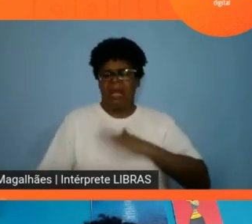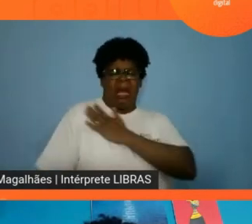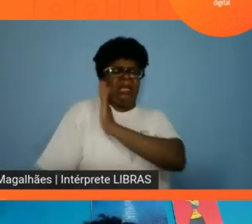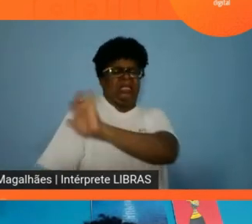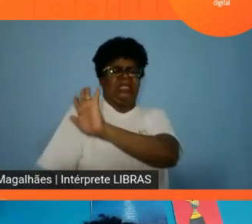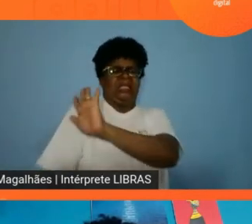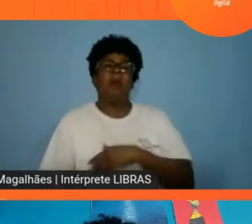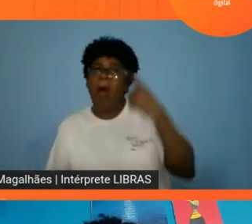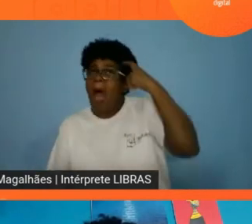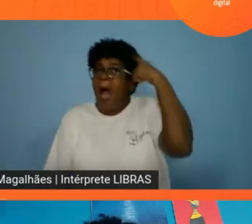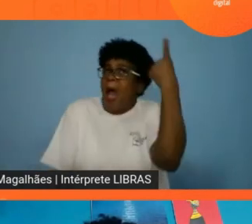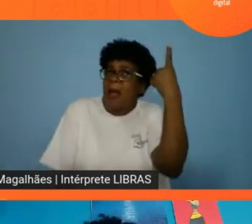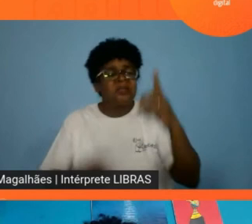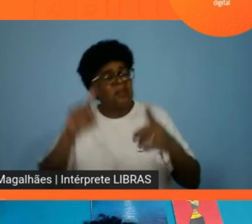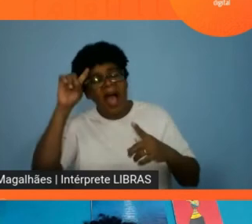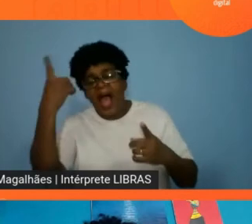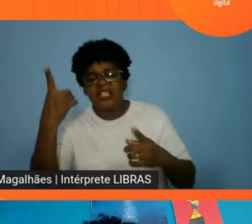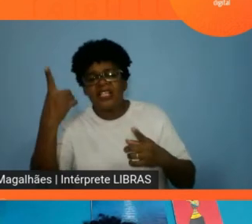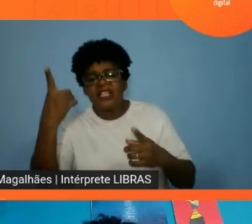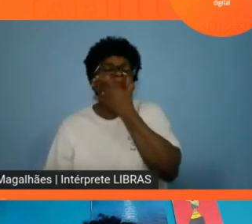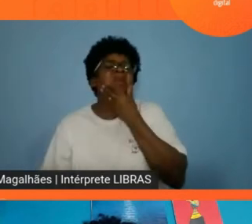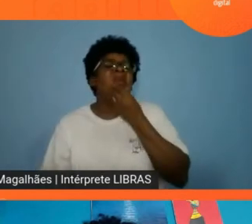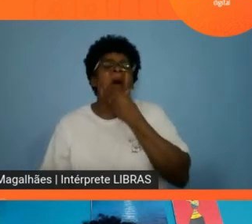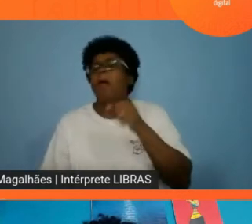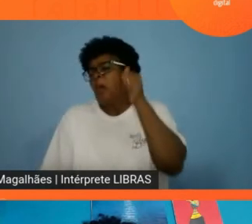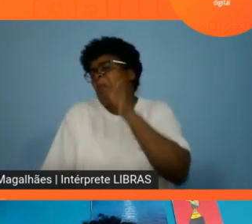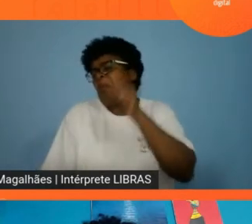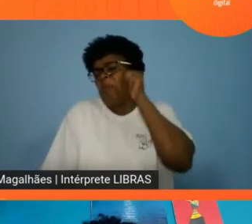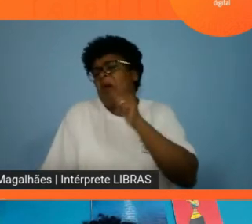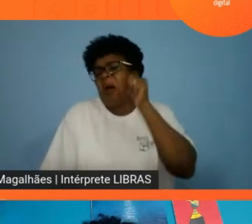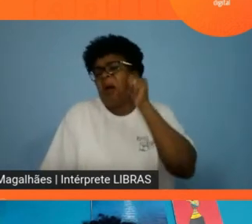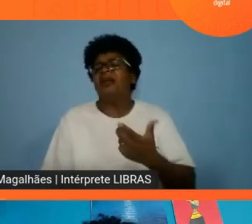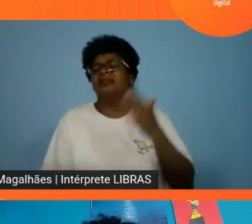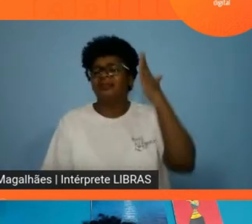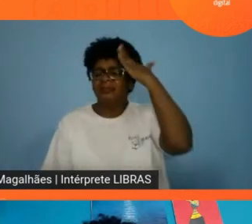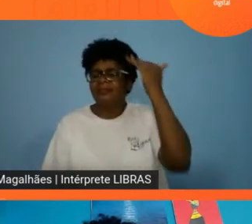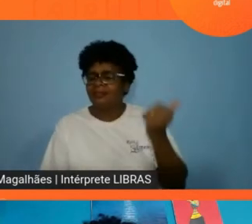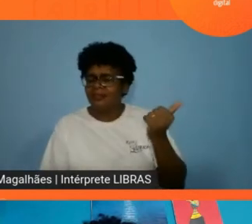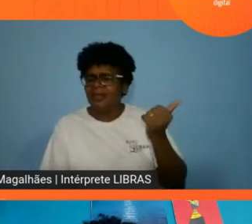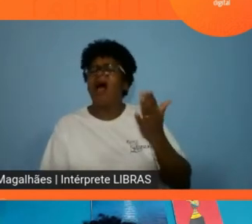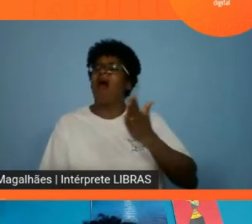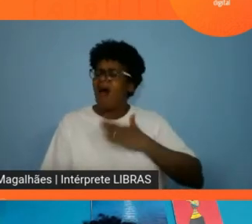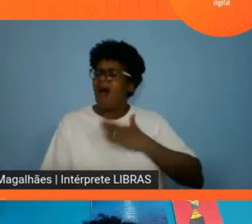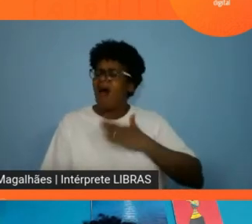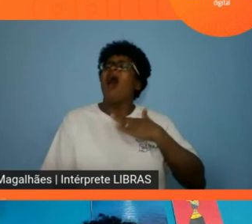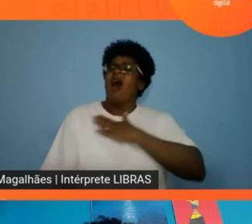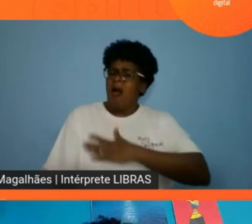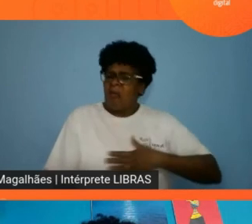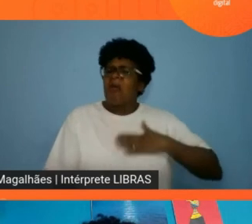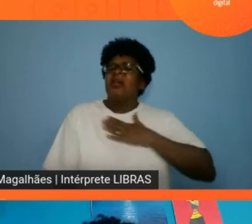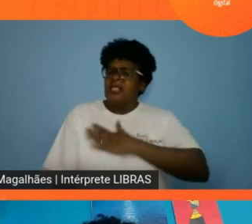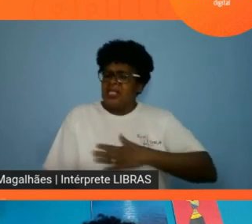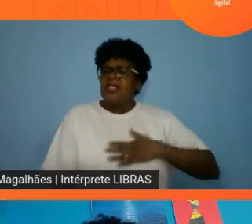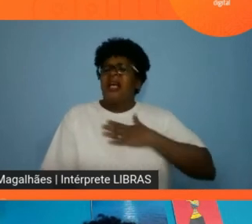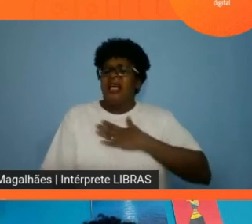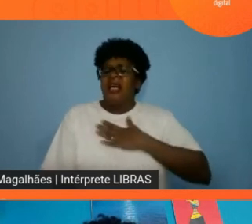machismo, sabe, feminismo. E eu falei, nossa, isso daí tem muito mais a ver comigo do que aquelas